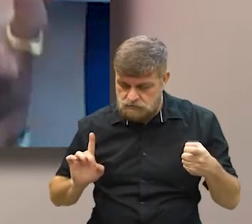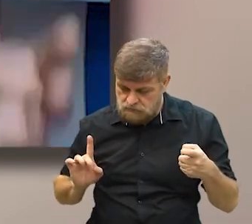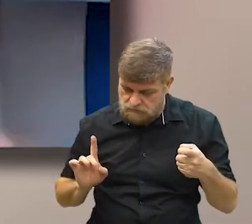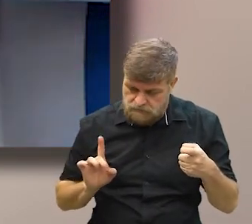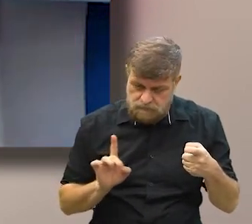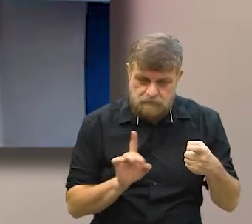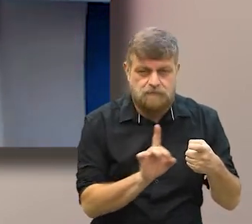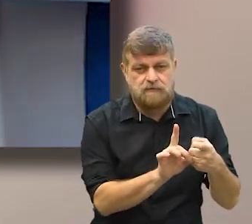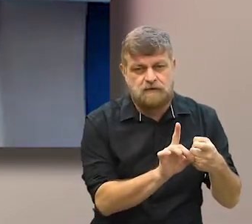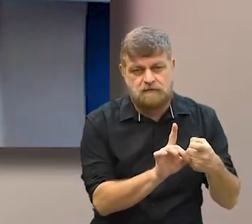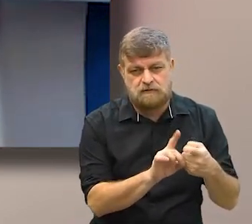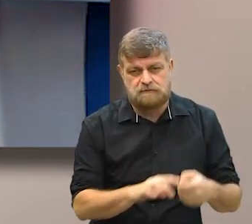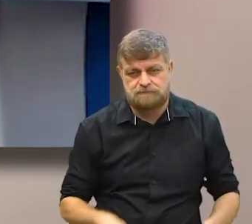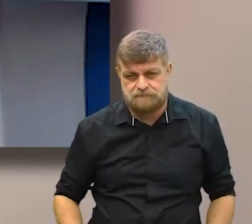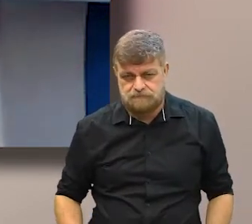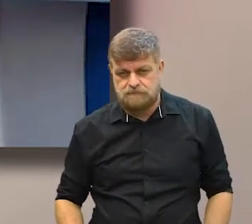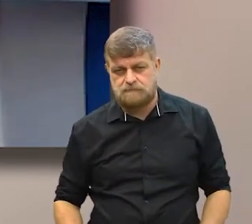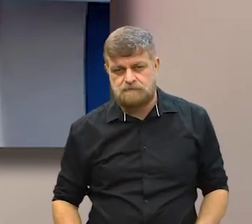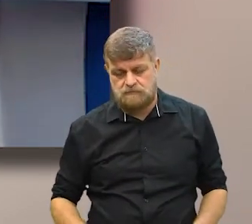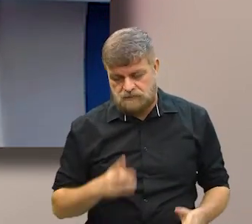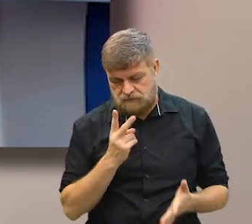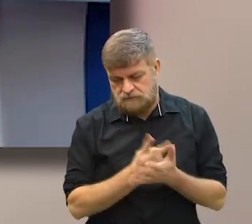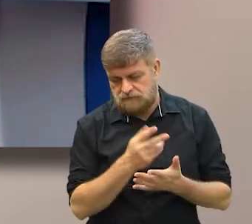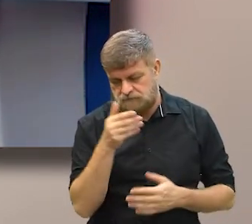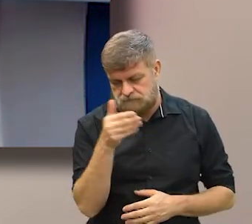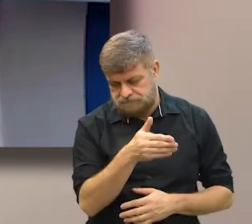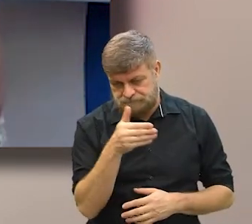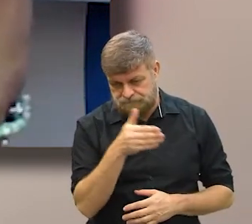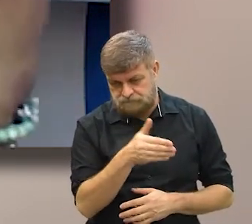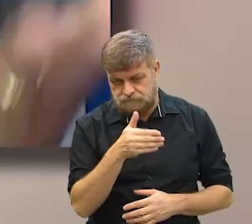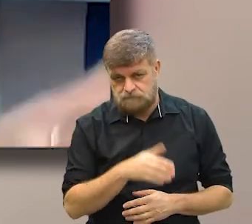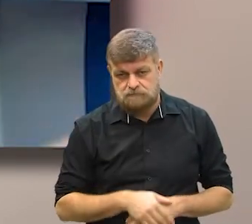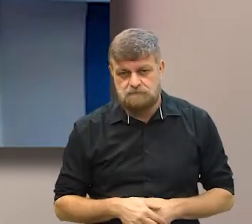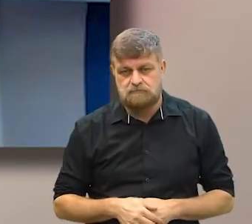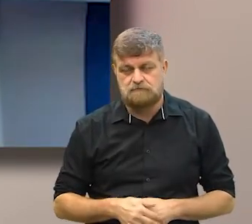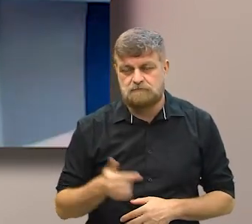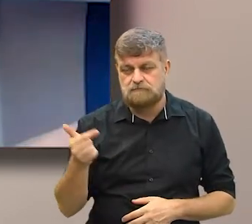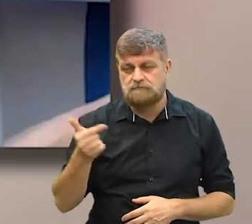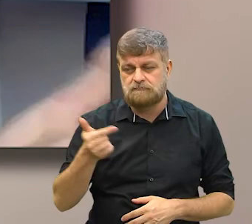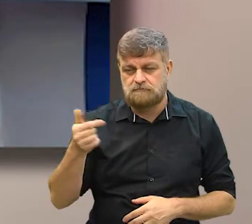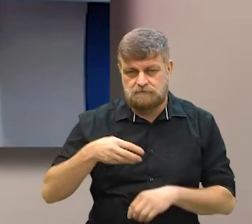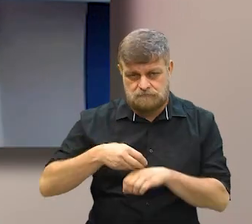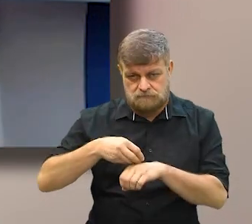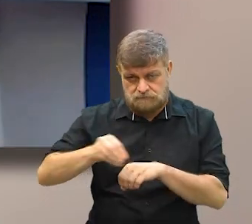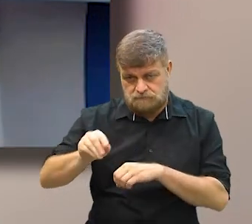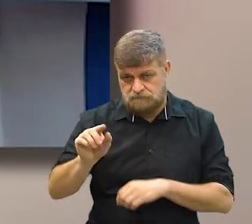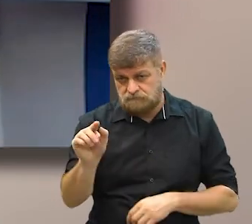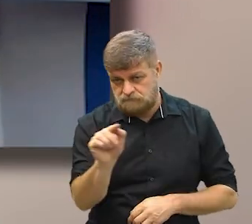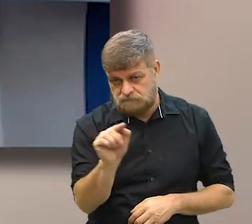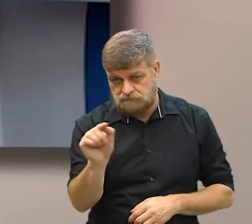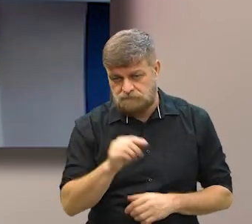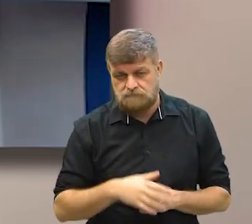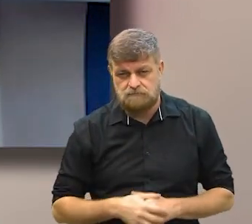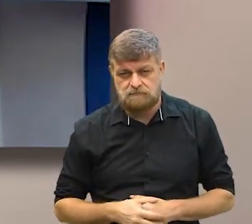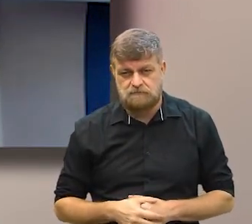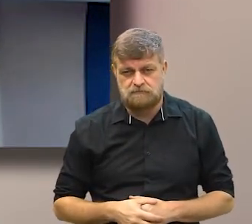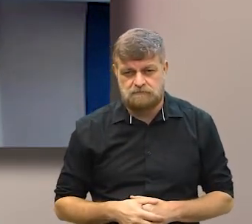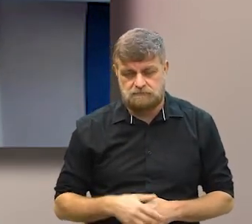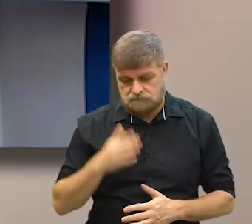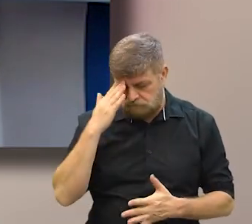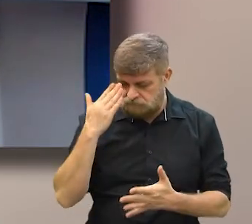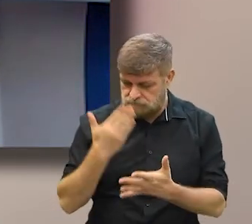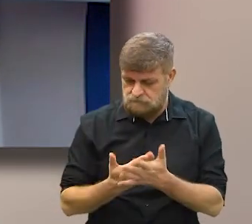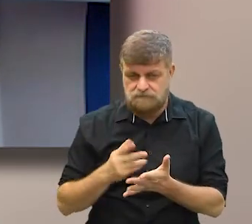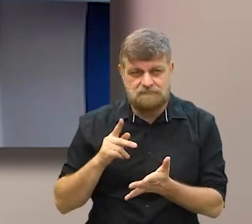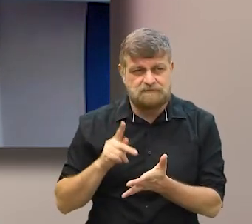seus acompanhamentos ao médico regular. E a segunda dica, com